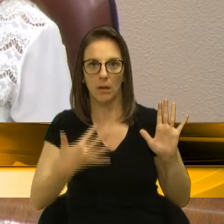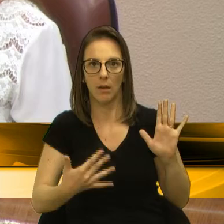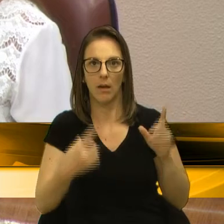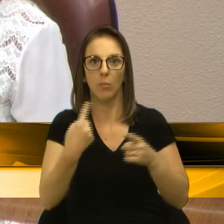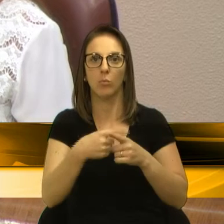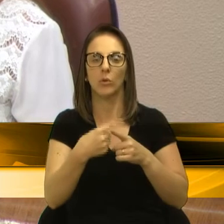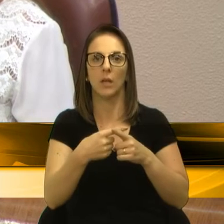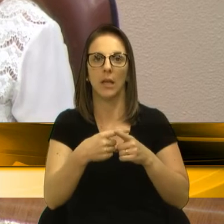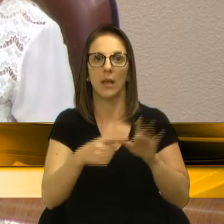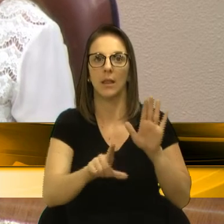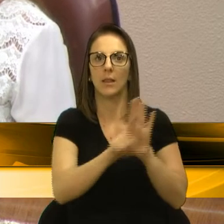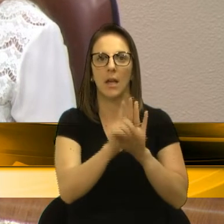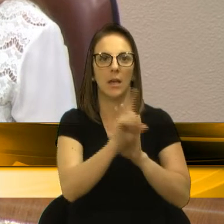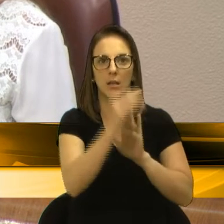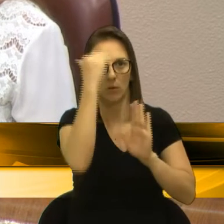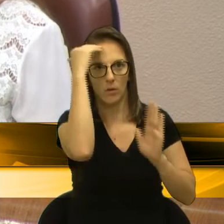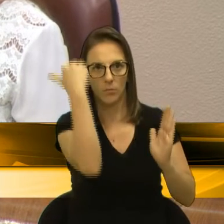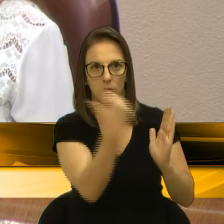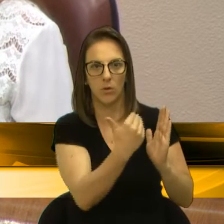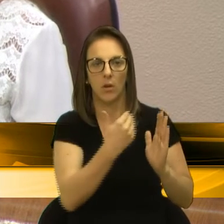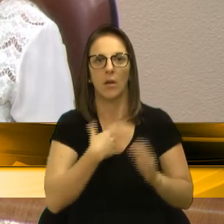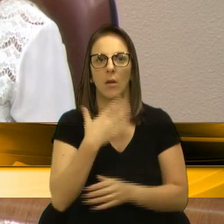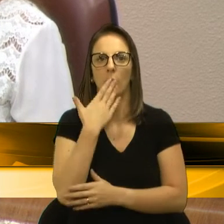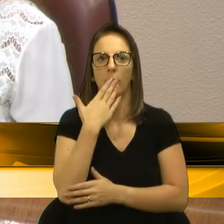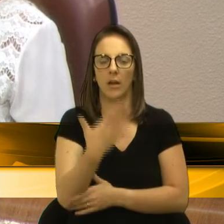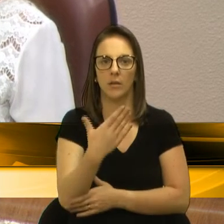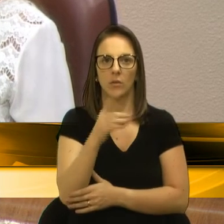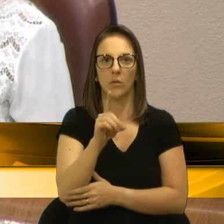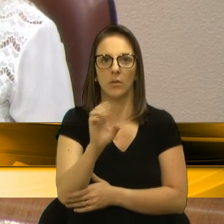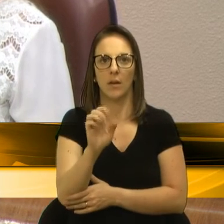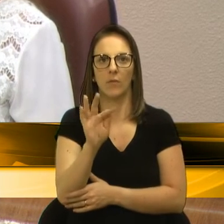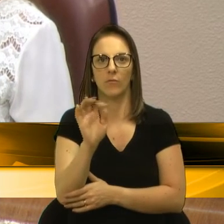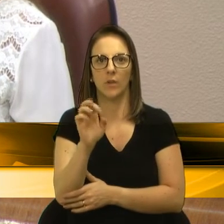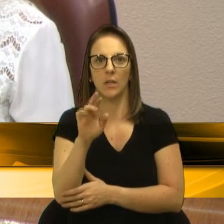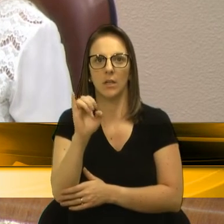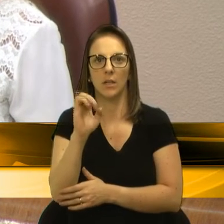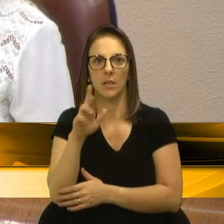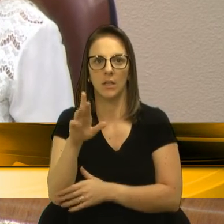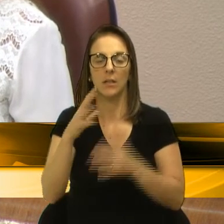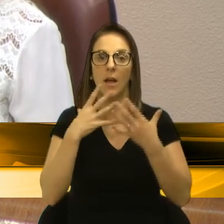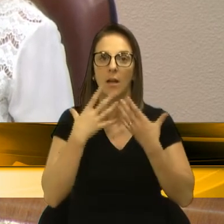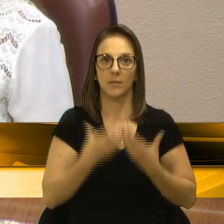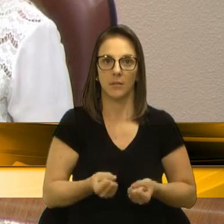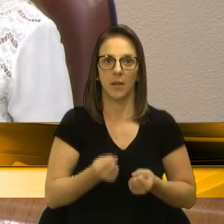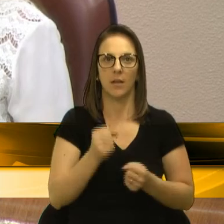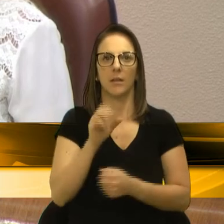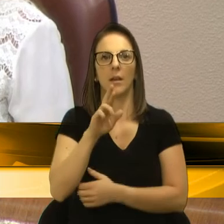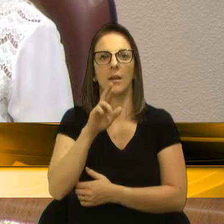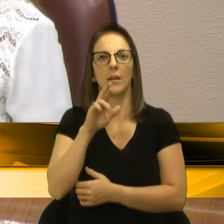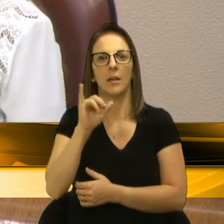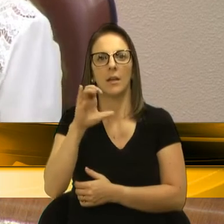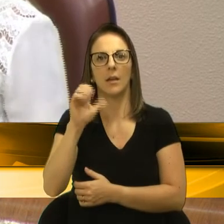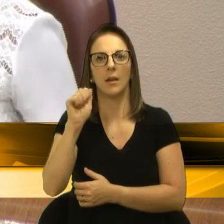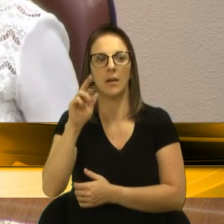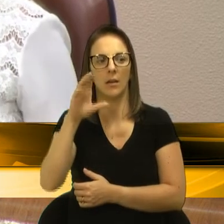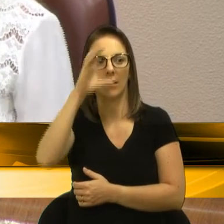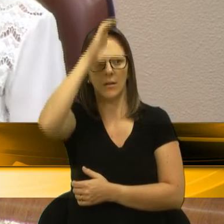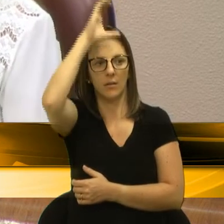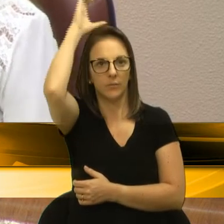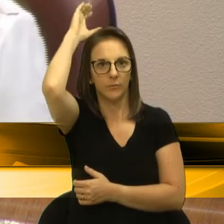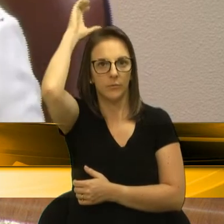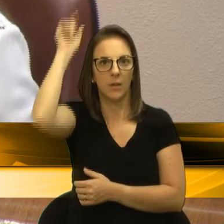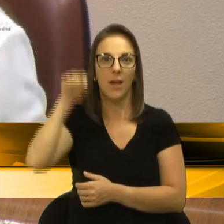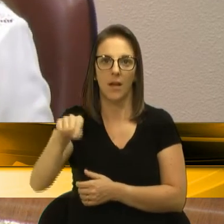decreto. Peço deferimento, Caxias do Sul, 18 de outubro de 2019, Ricardo Fabres de Abreu, autor.